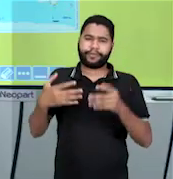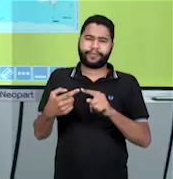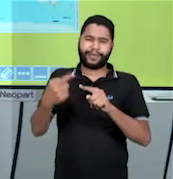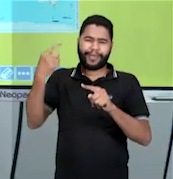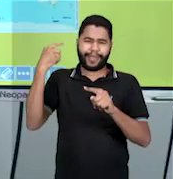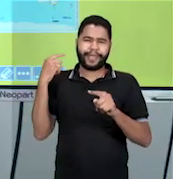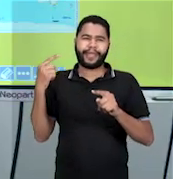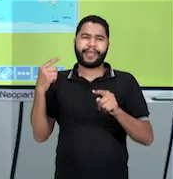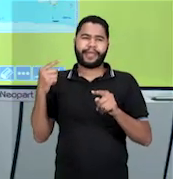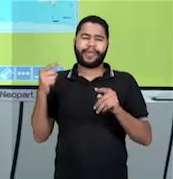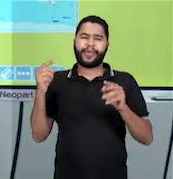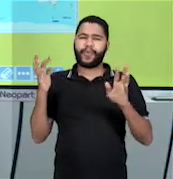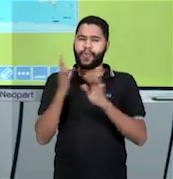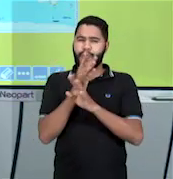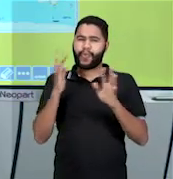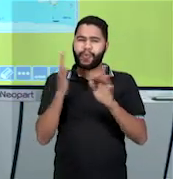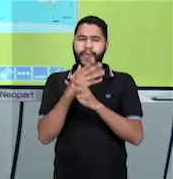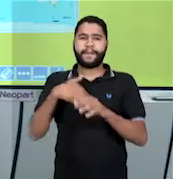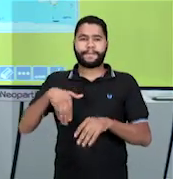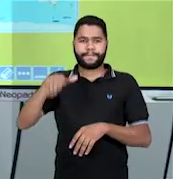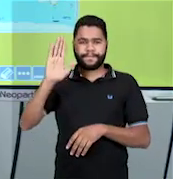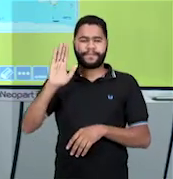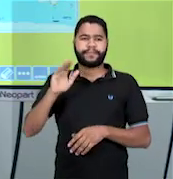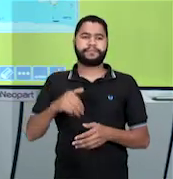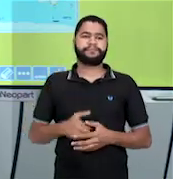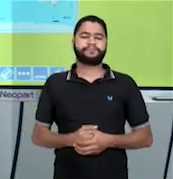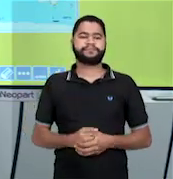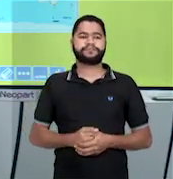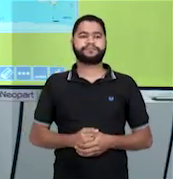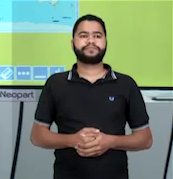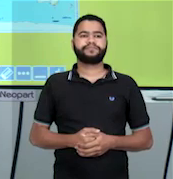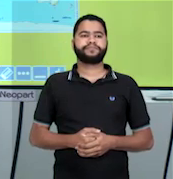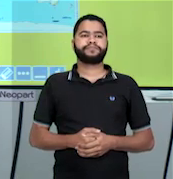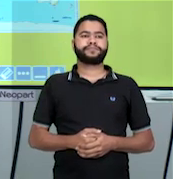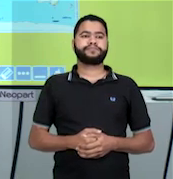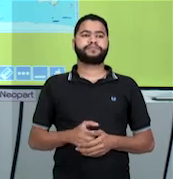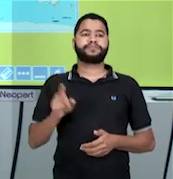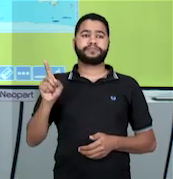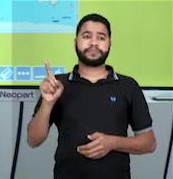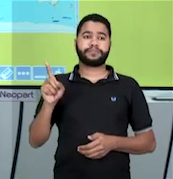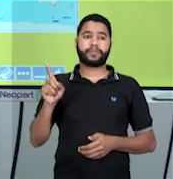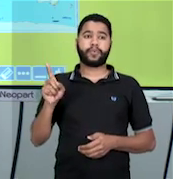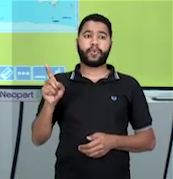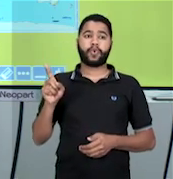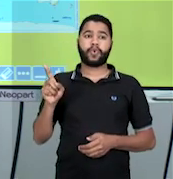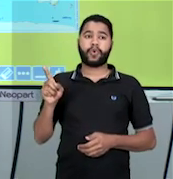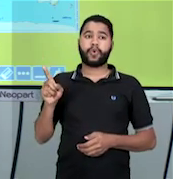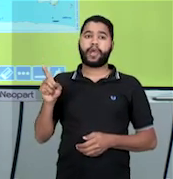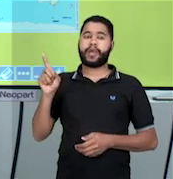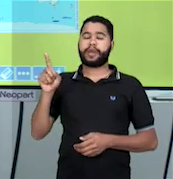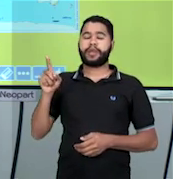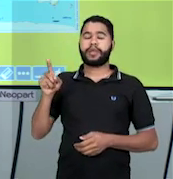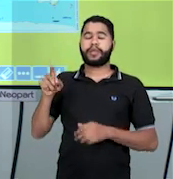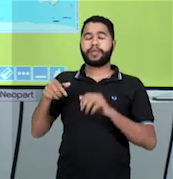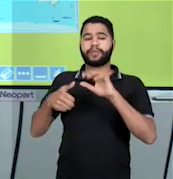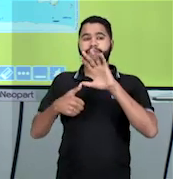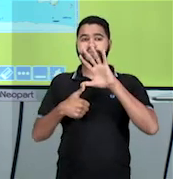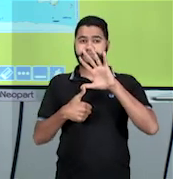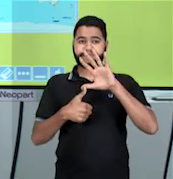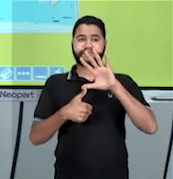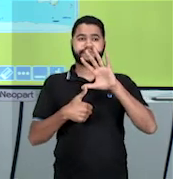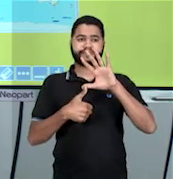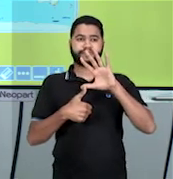dessa concentração populacional do Brasil na região litorânea, tá? Aqui, a América do Norte, uma parcela da América do Norte